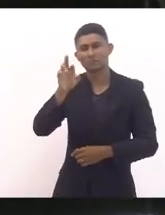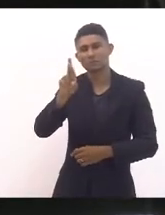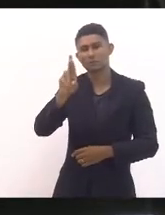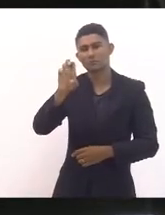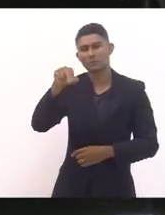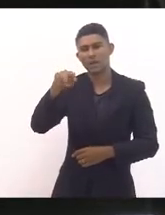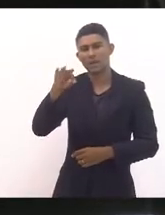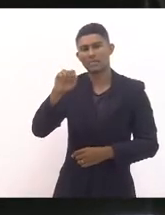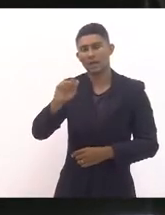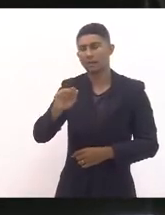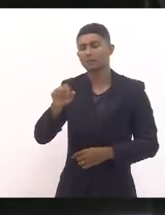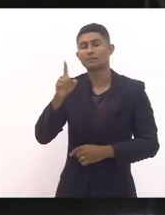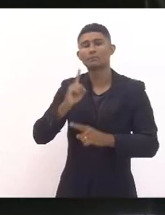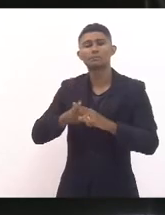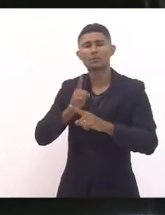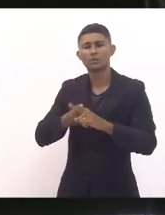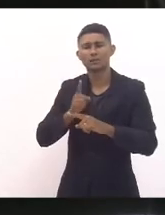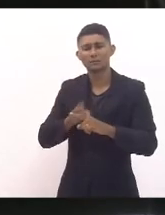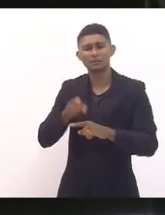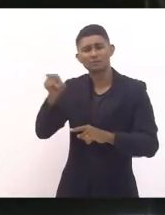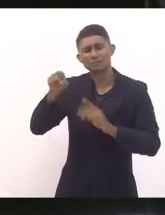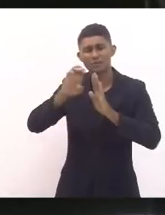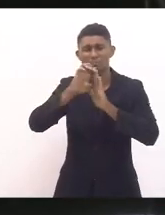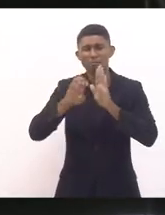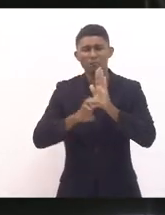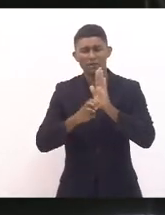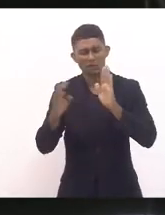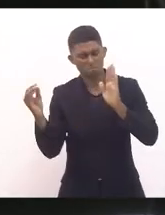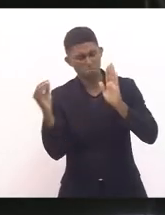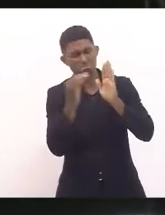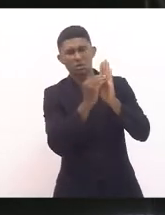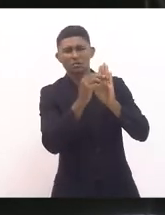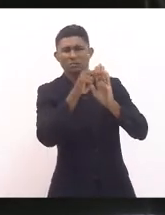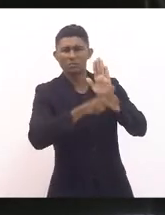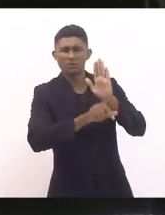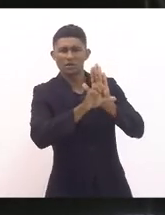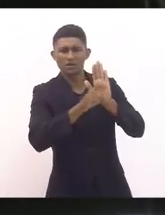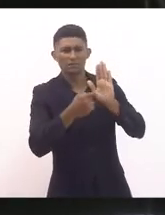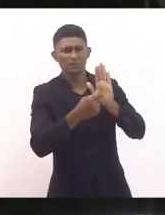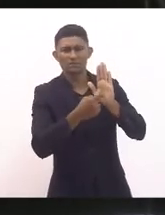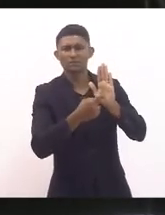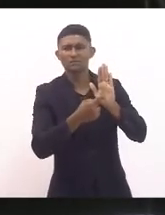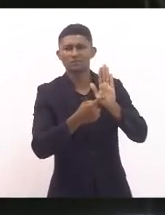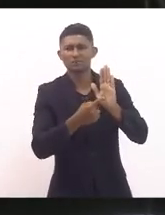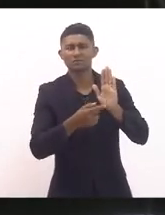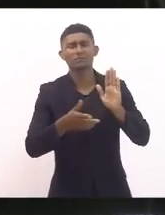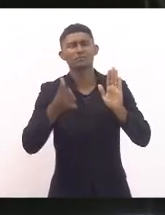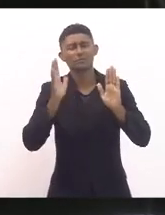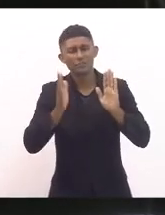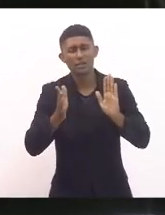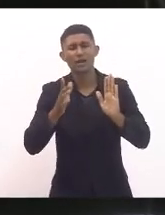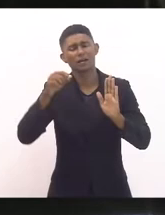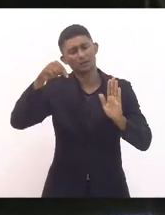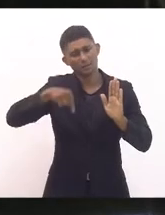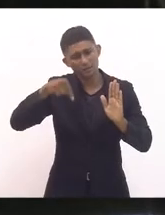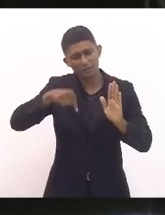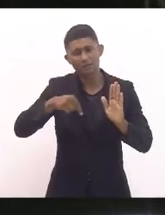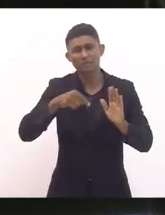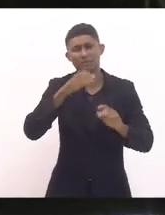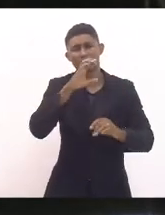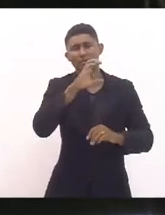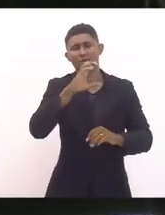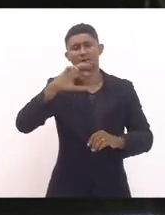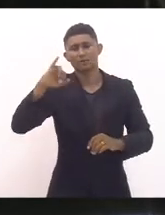inadmissível um colega apresentar emenda num projeto em segunda, já tendo discutido na CCJ as